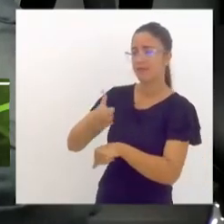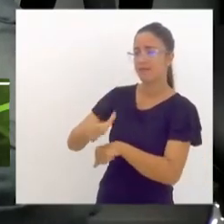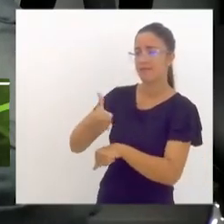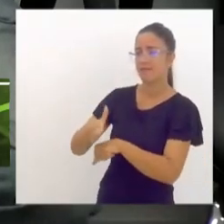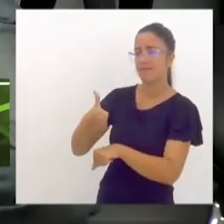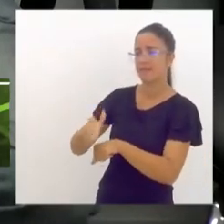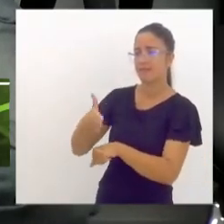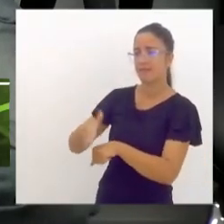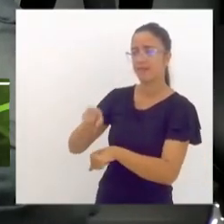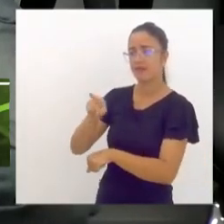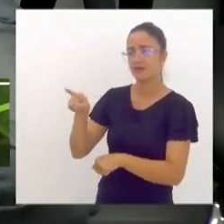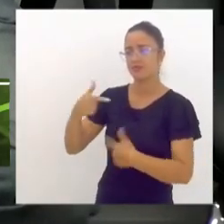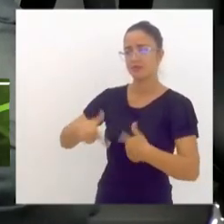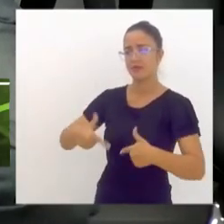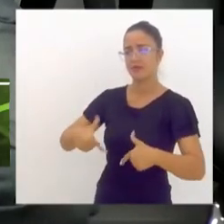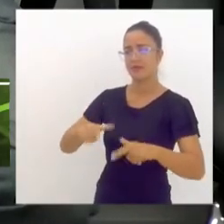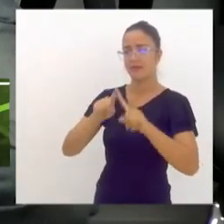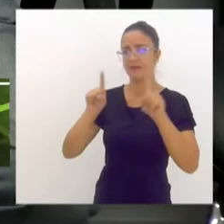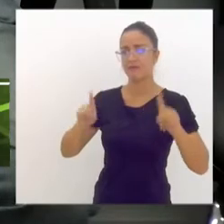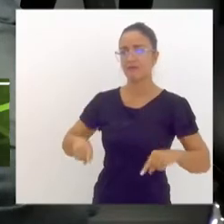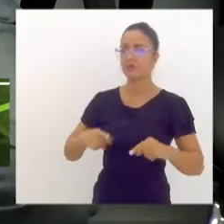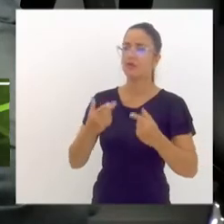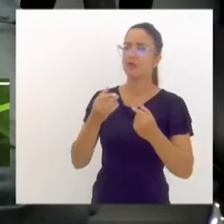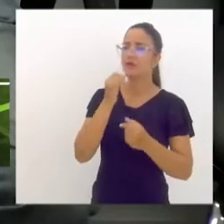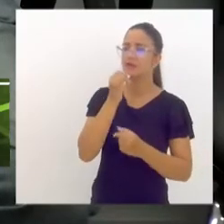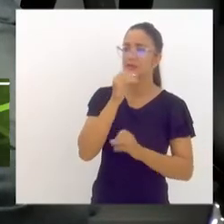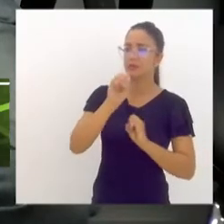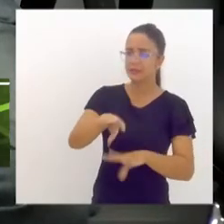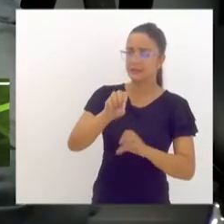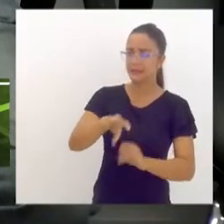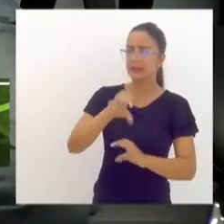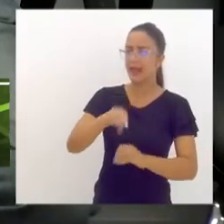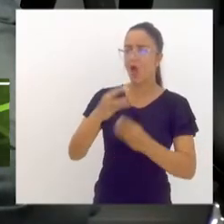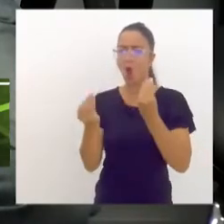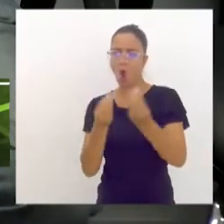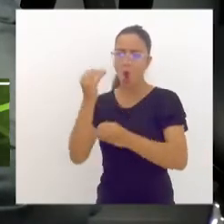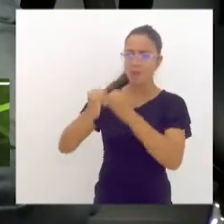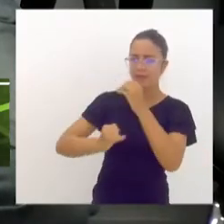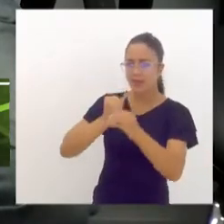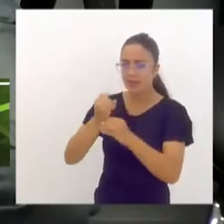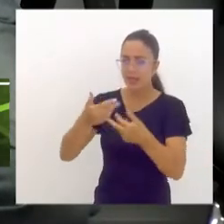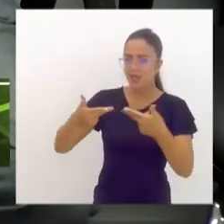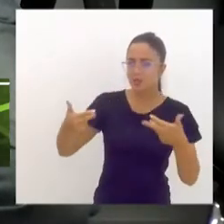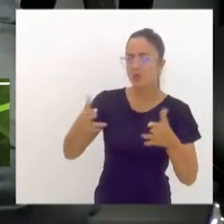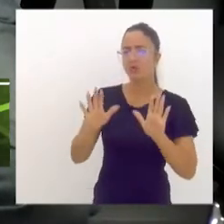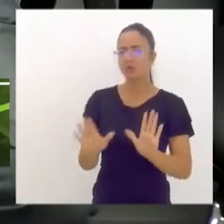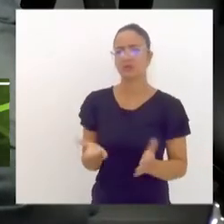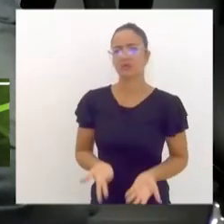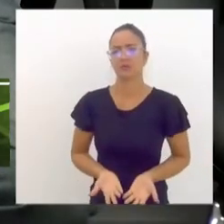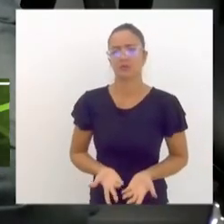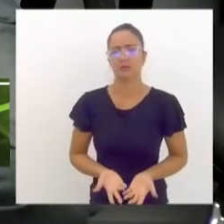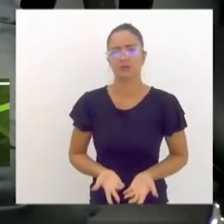essa função de educação digital. Nem todas as escolas demandam da sala de